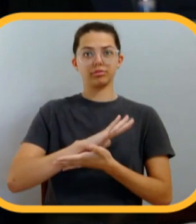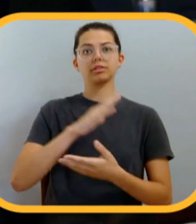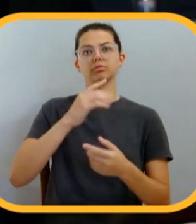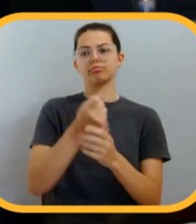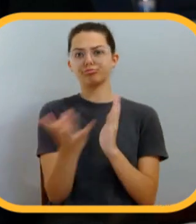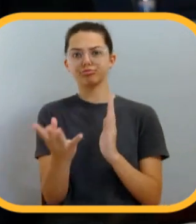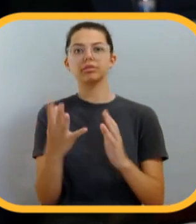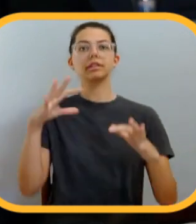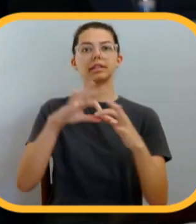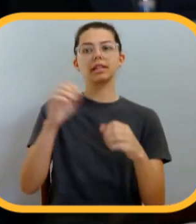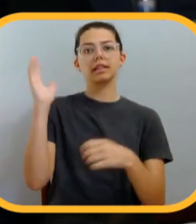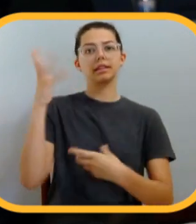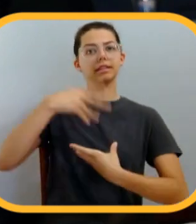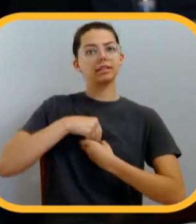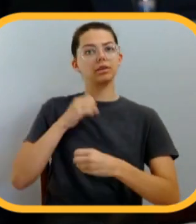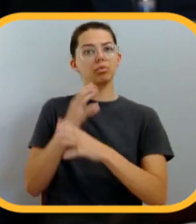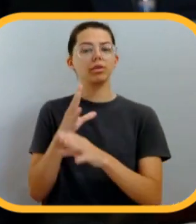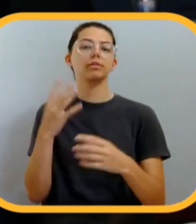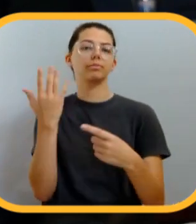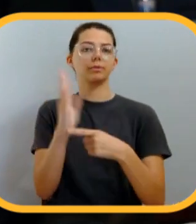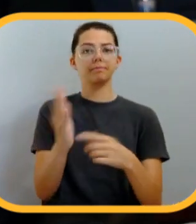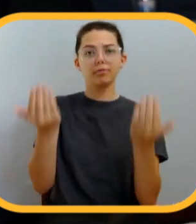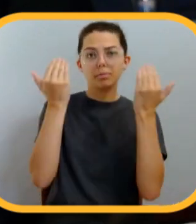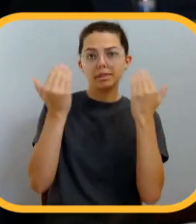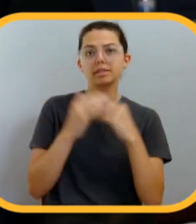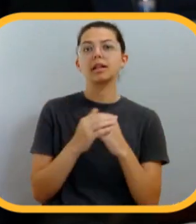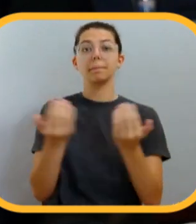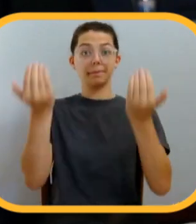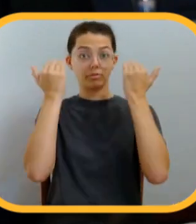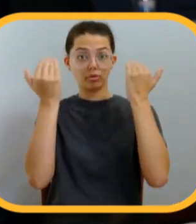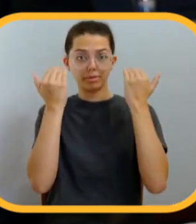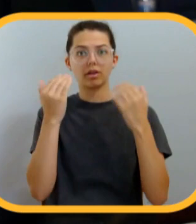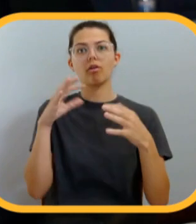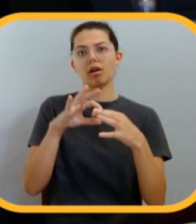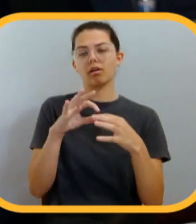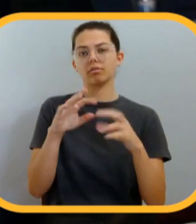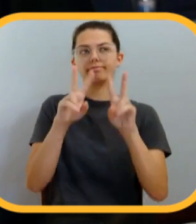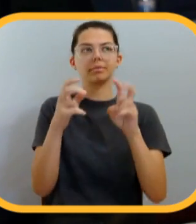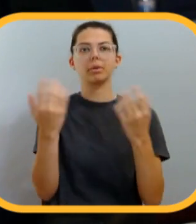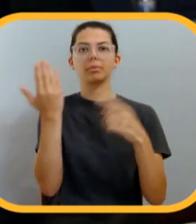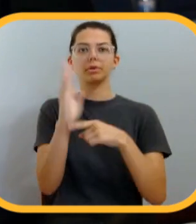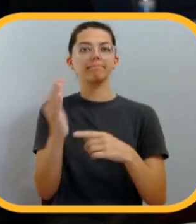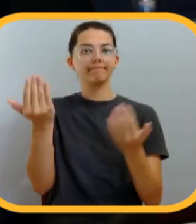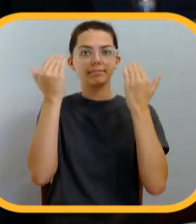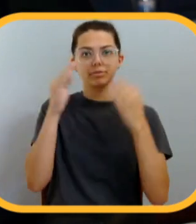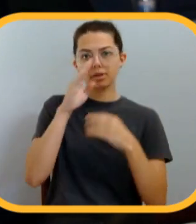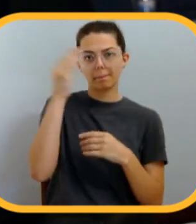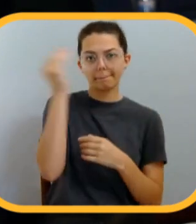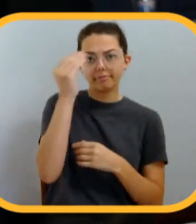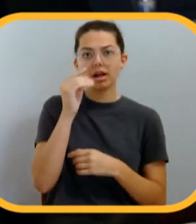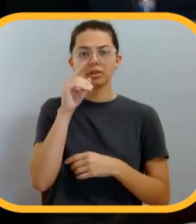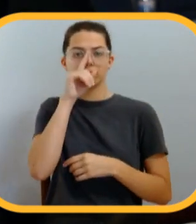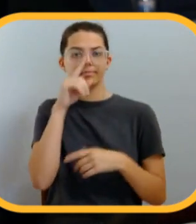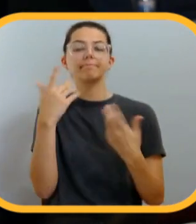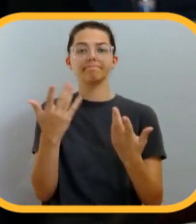outras literacias e não só a literacia informacional, que é essa que falamos quando falamos na desinformação. A literacia mediática